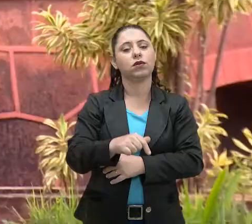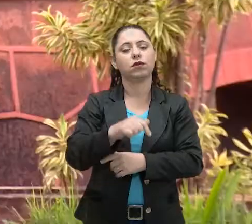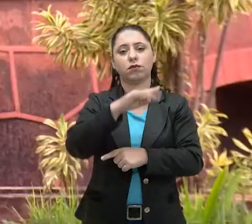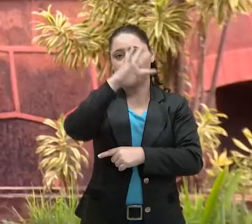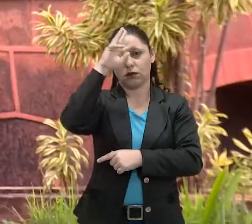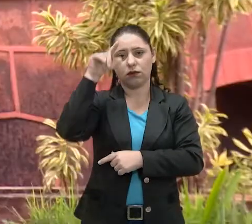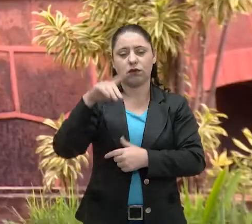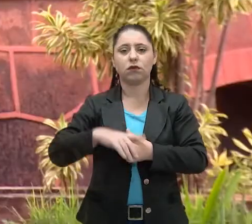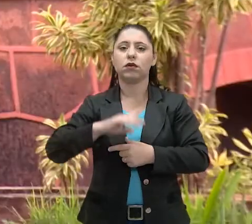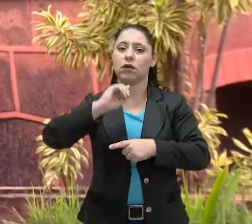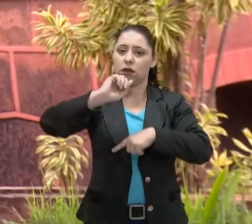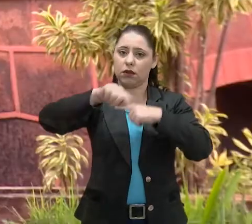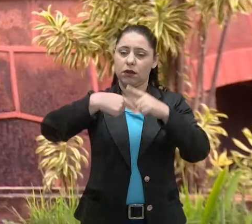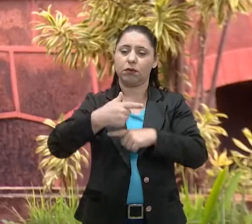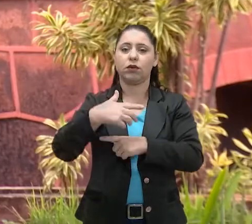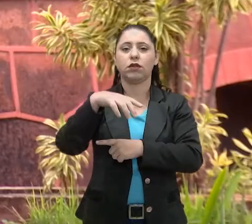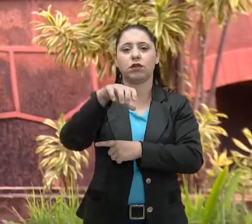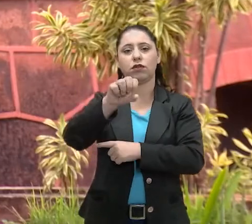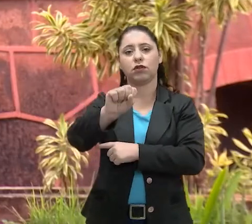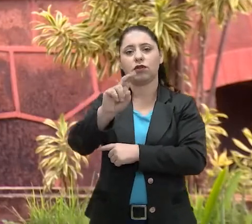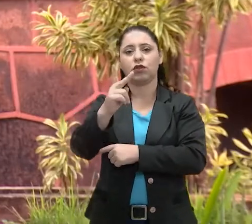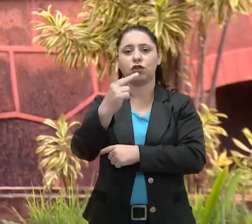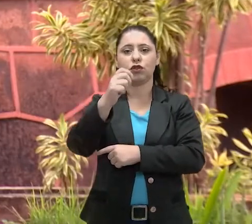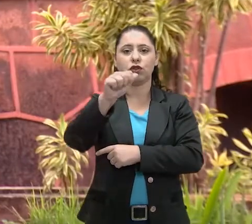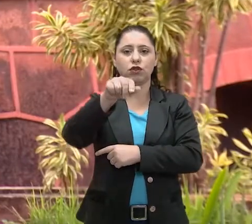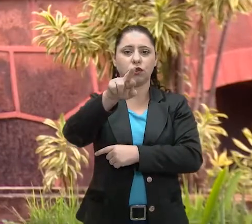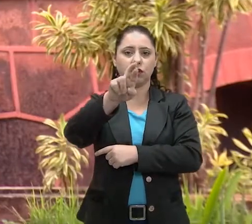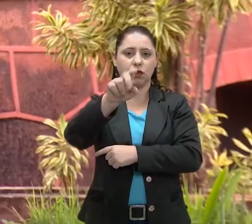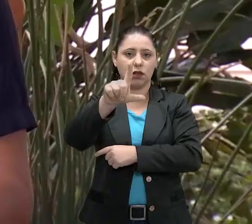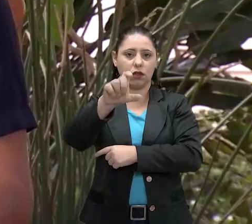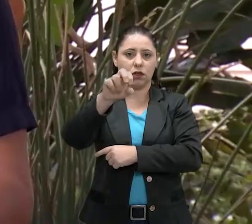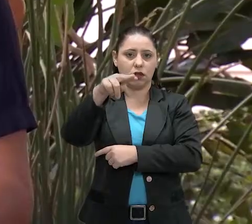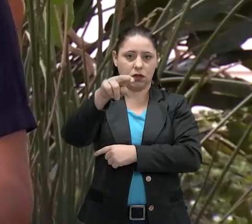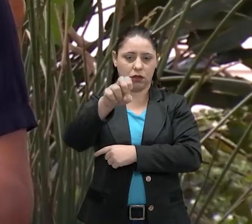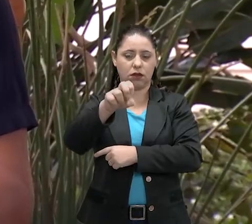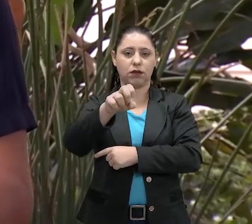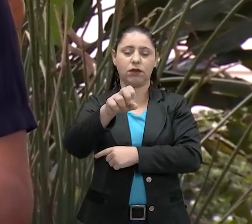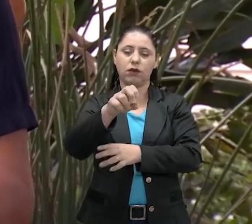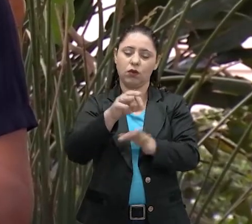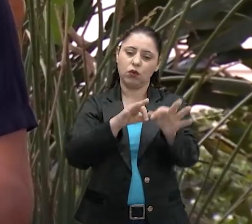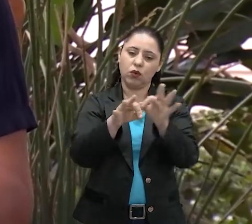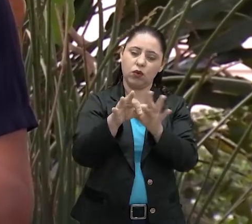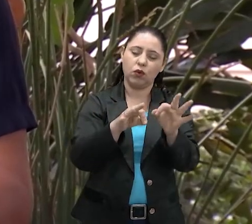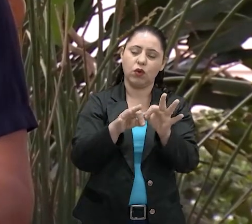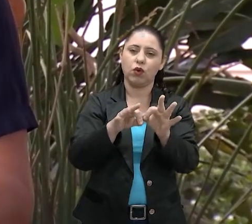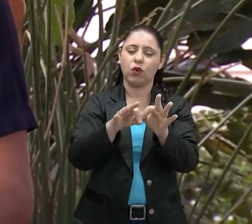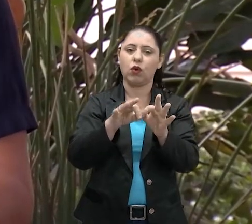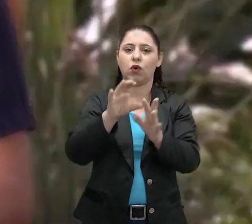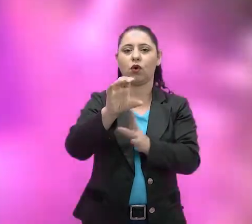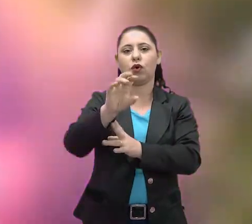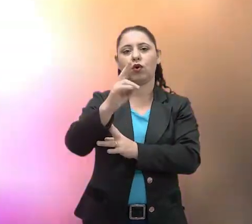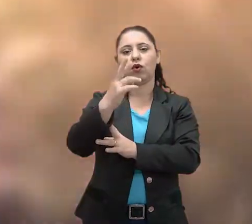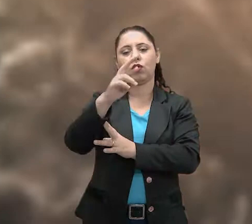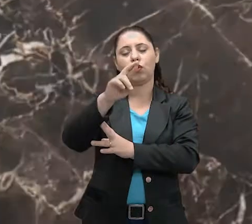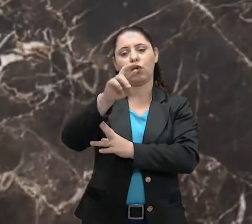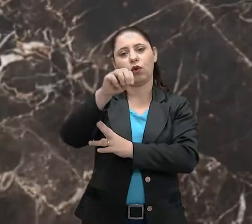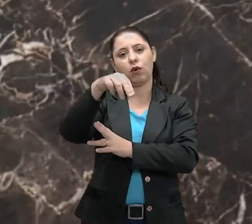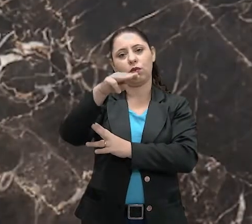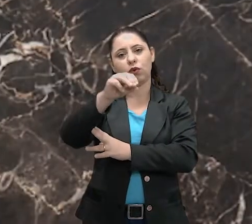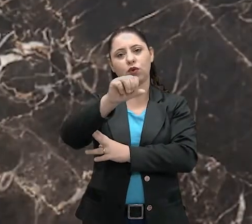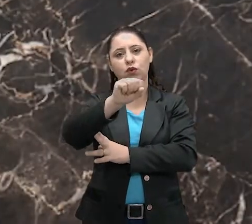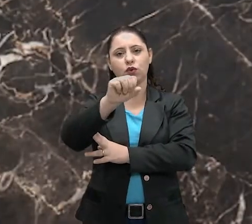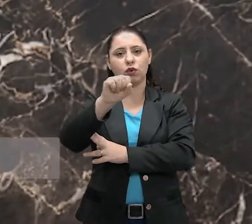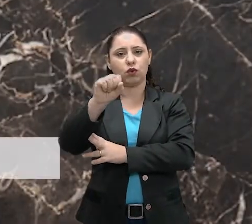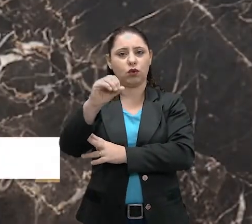Sul. E depois veio o Charlene, né, no ano passado. Durante a organização da Cromossomos, nasceu a Charlene